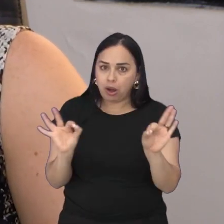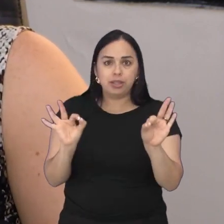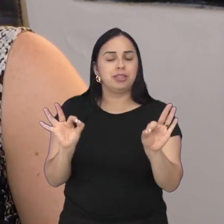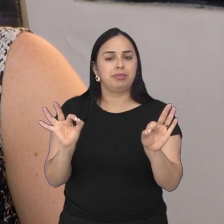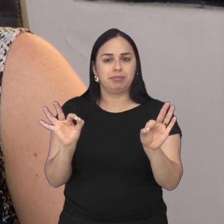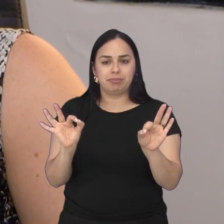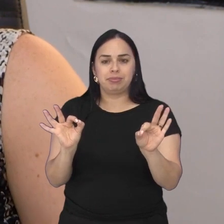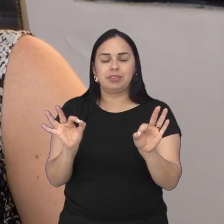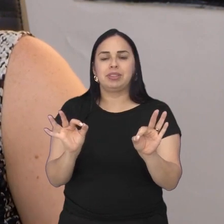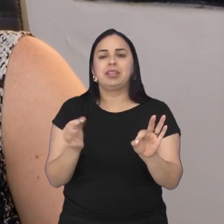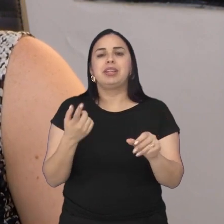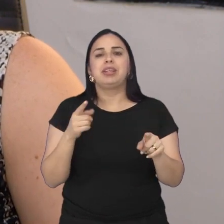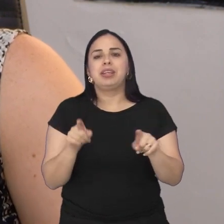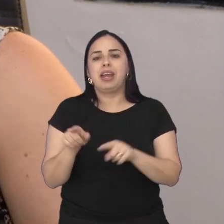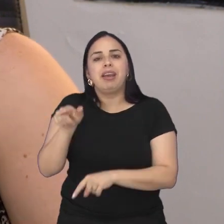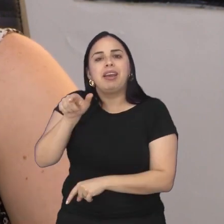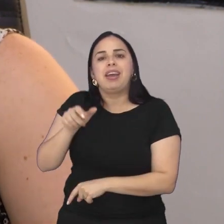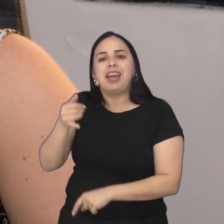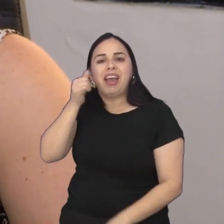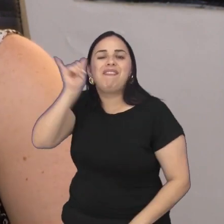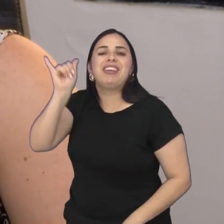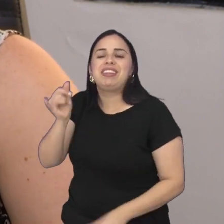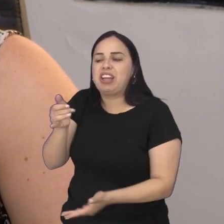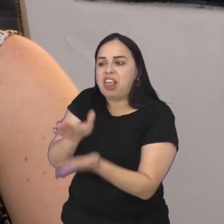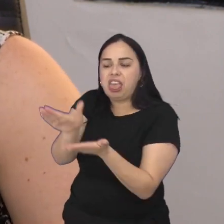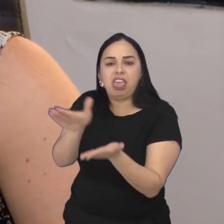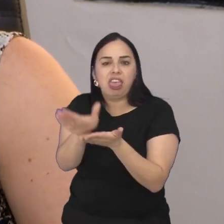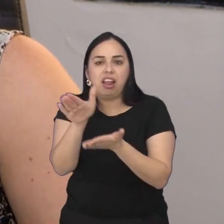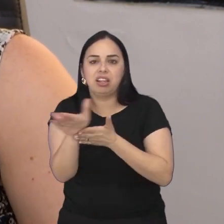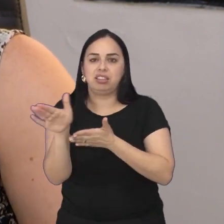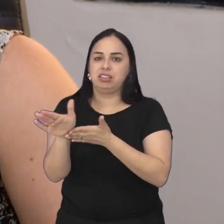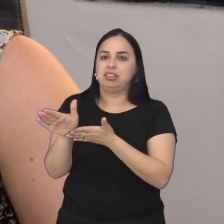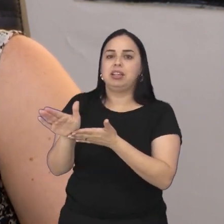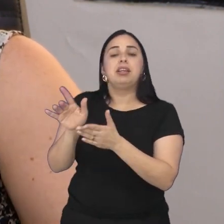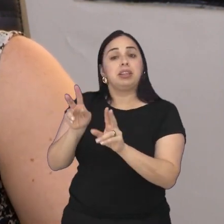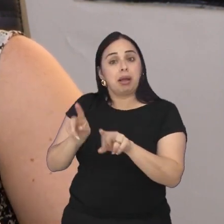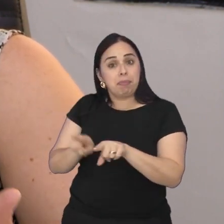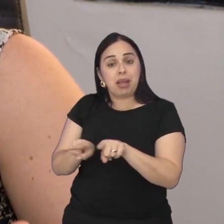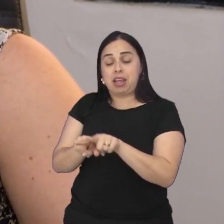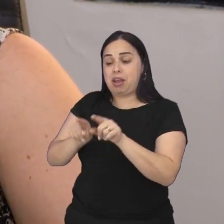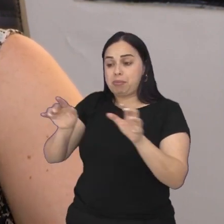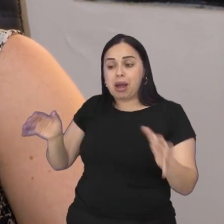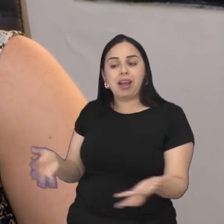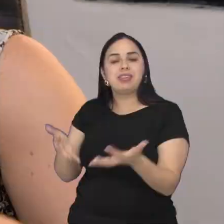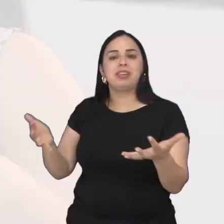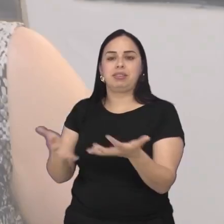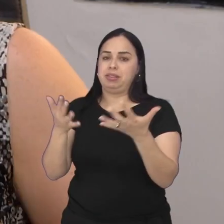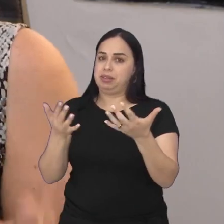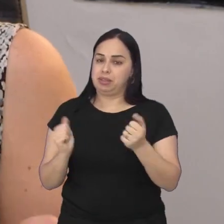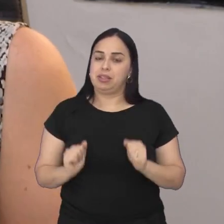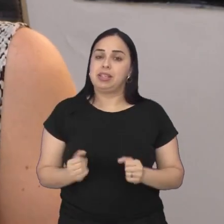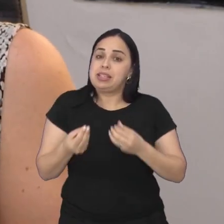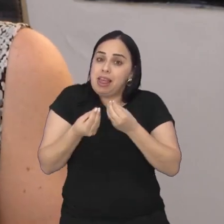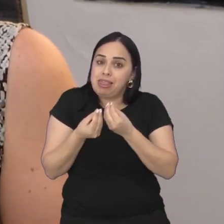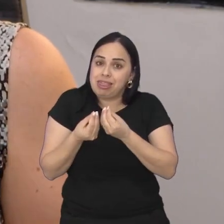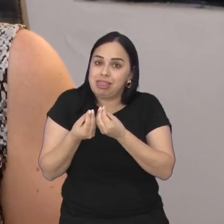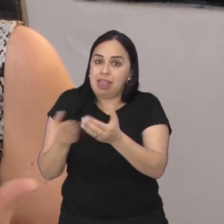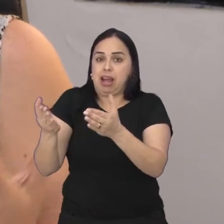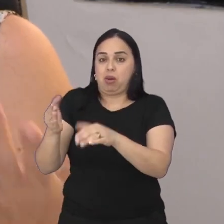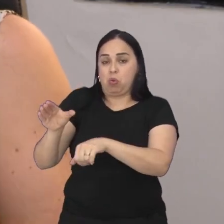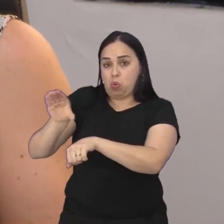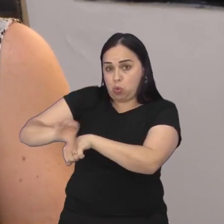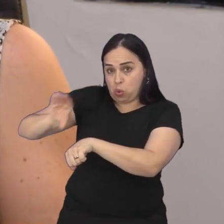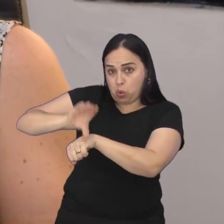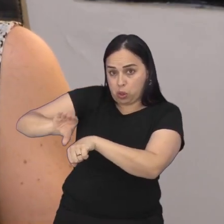professor, é ótimo, né? É um gasto a menos que o professor tem que ter, é um incentivo a mais. Tem que ser um combo.